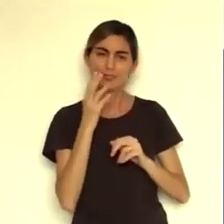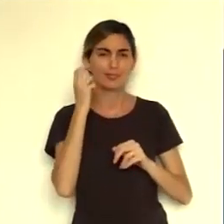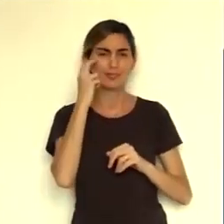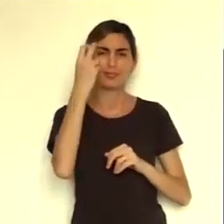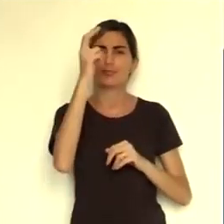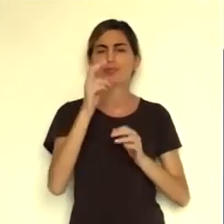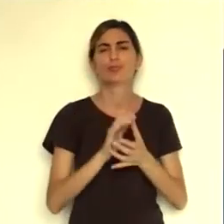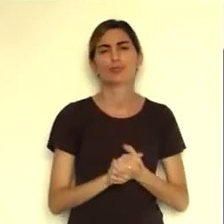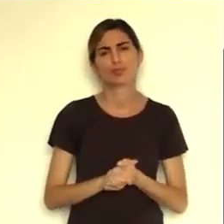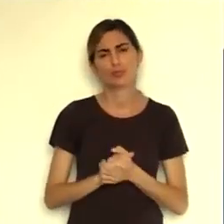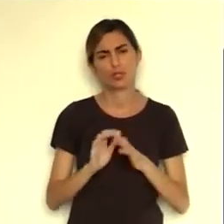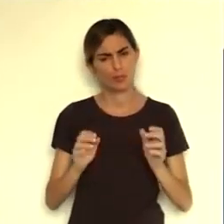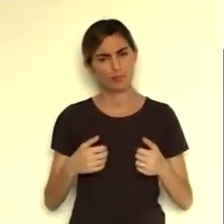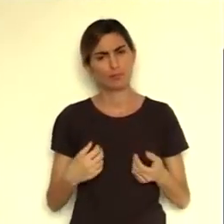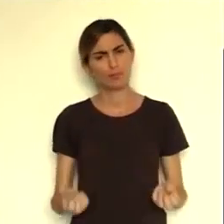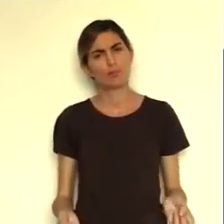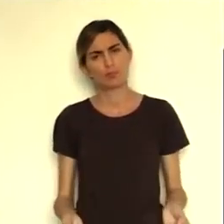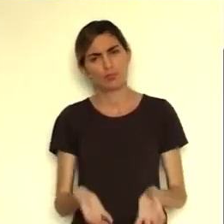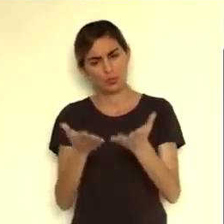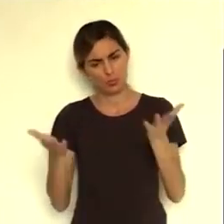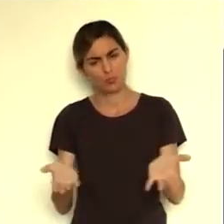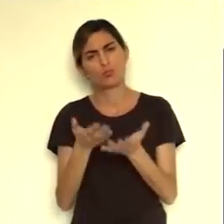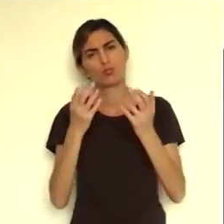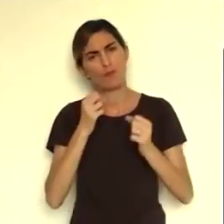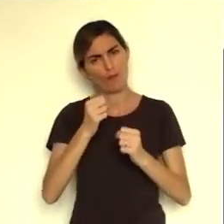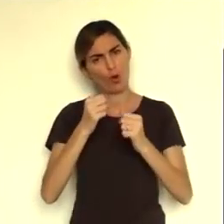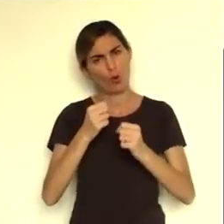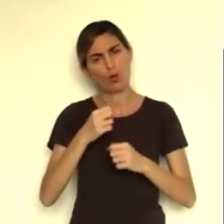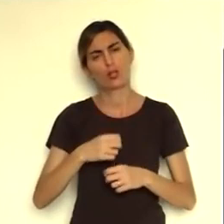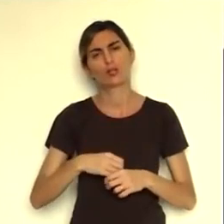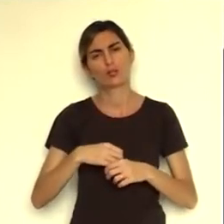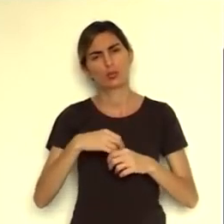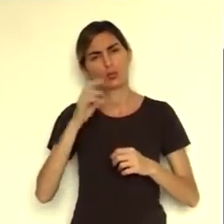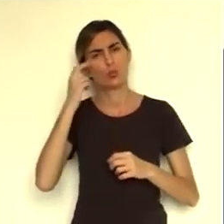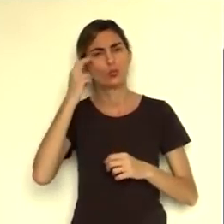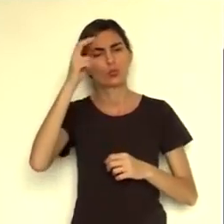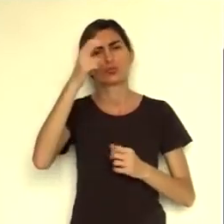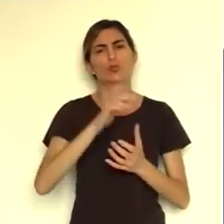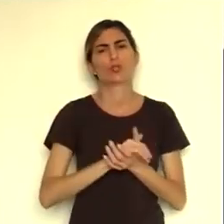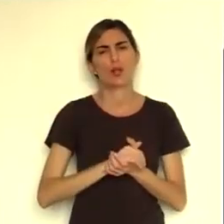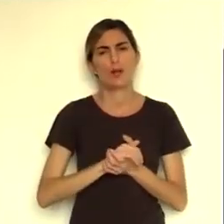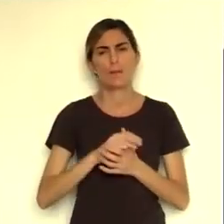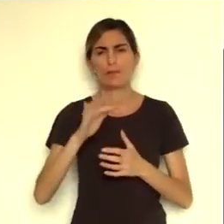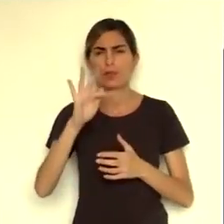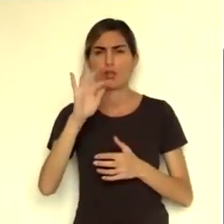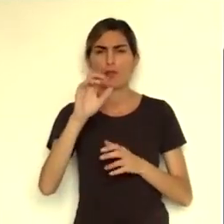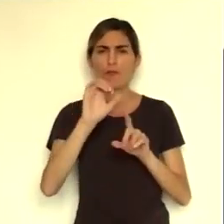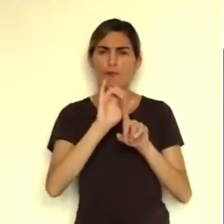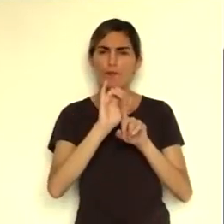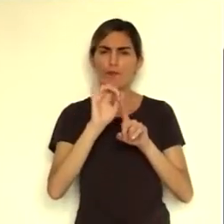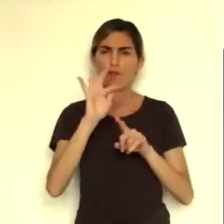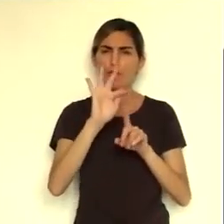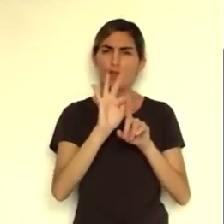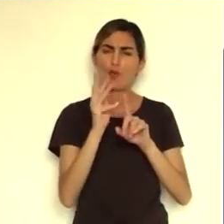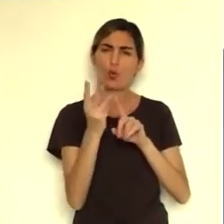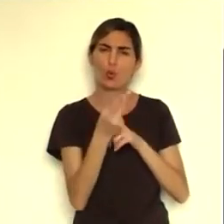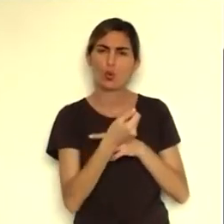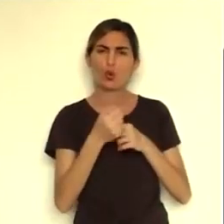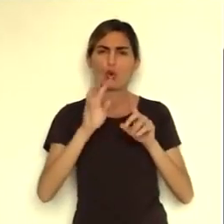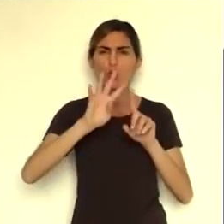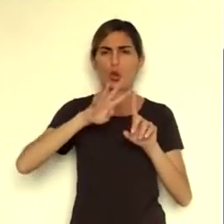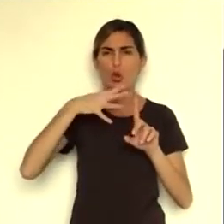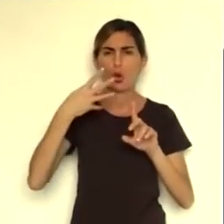A cultura, então há uma contribuição forte do ponto de vista cultural, como o folclore e as